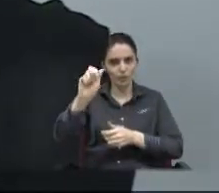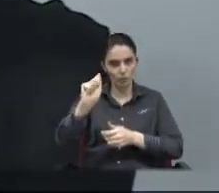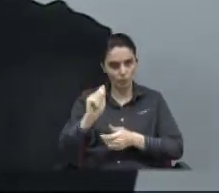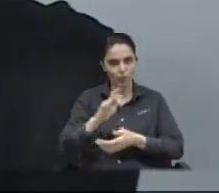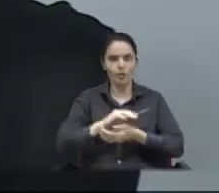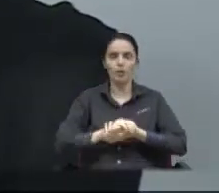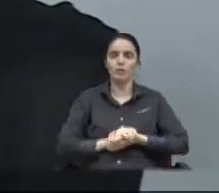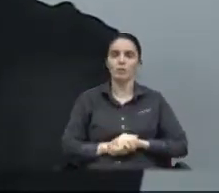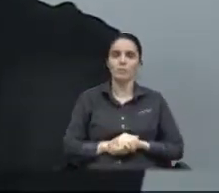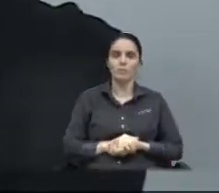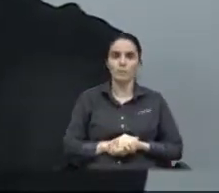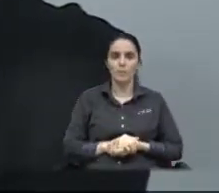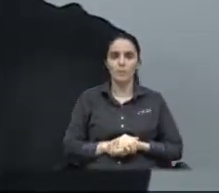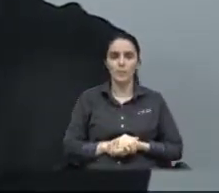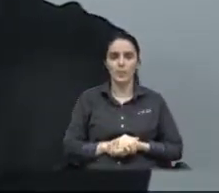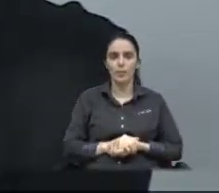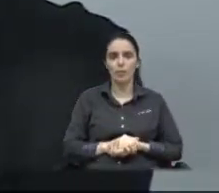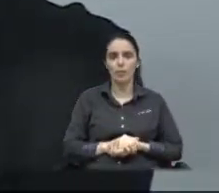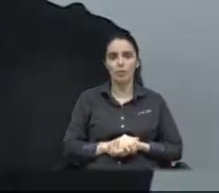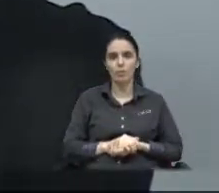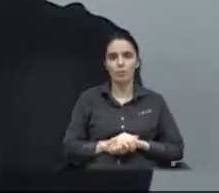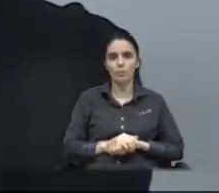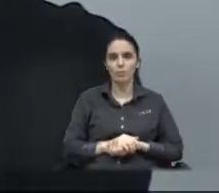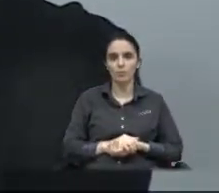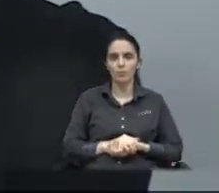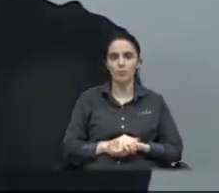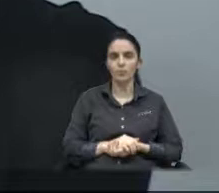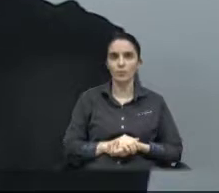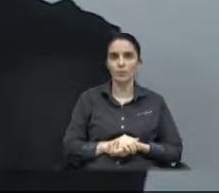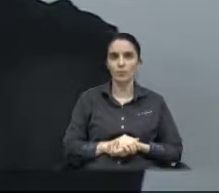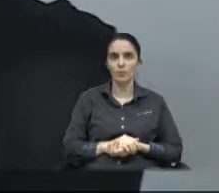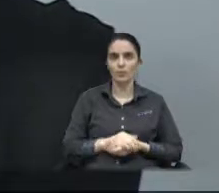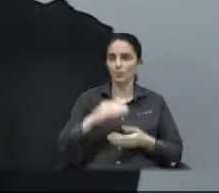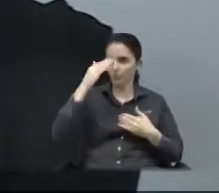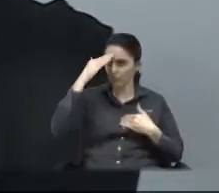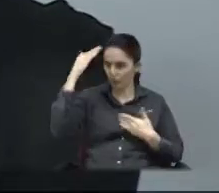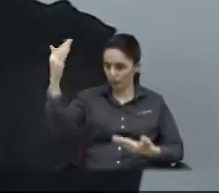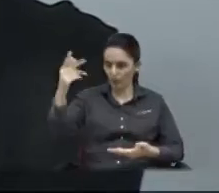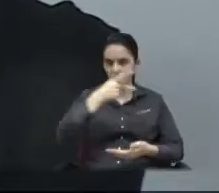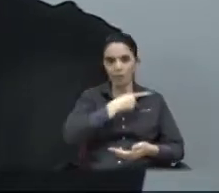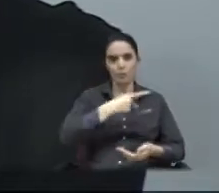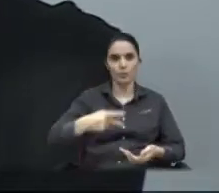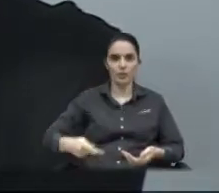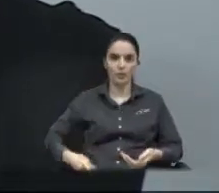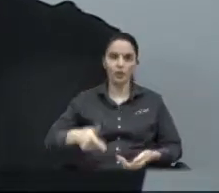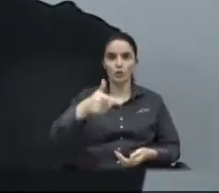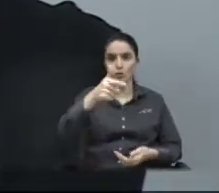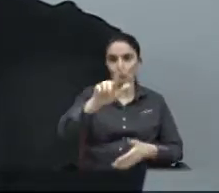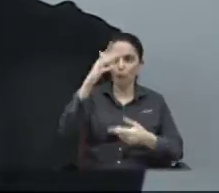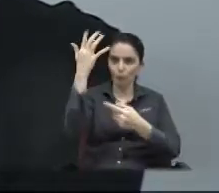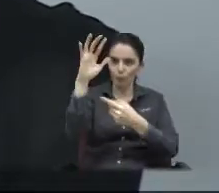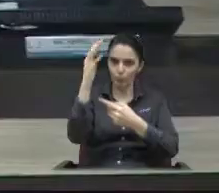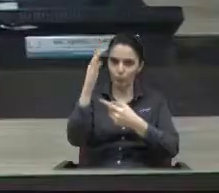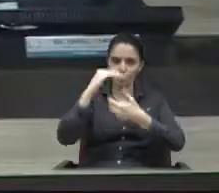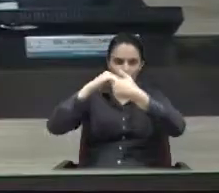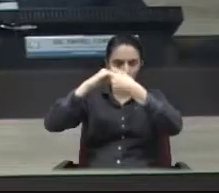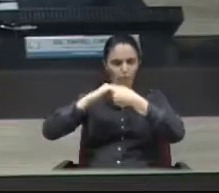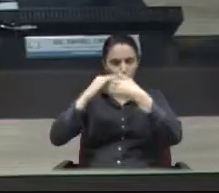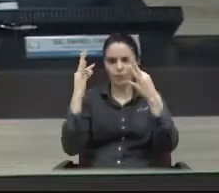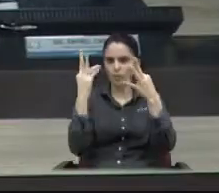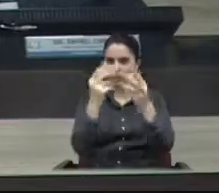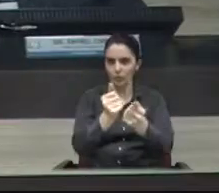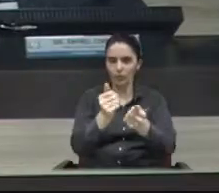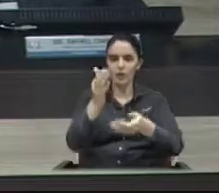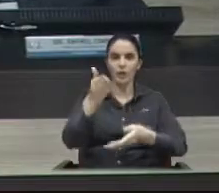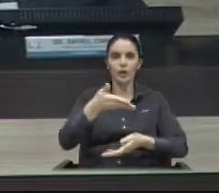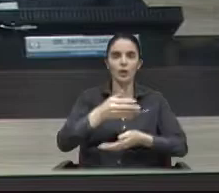é participando exatamente da polícia militar muito obrigado seu presidente mais uma vez parabéns a todos com a palavra